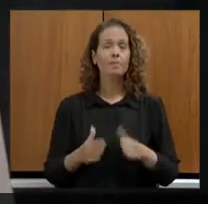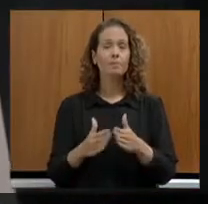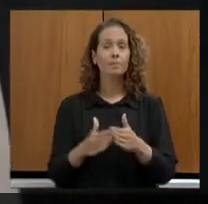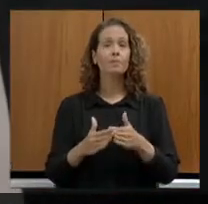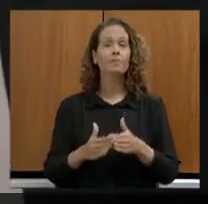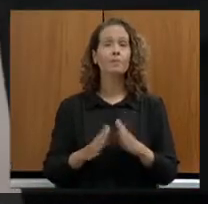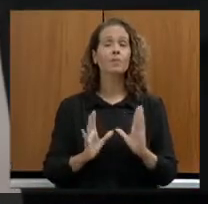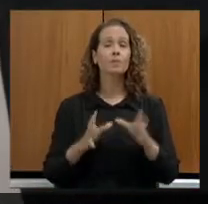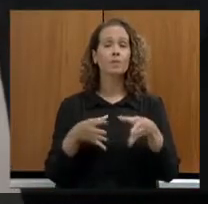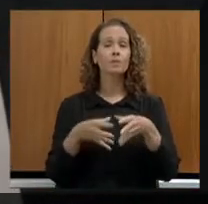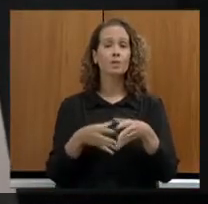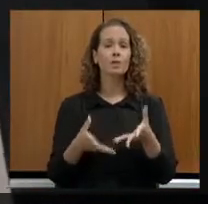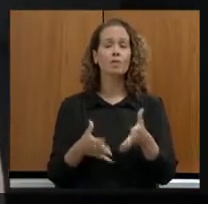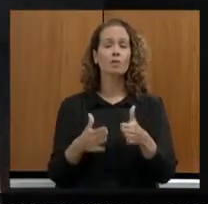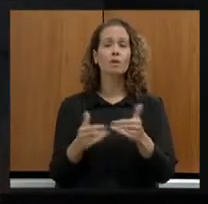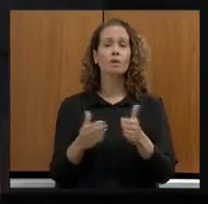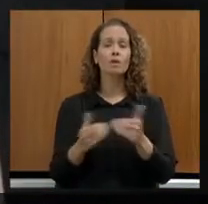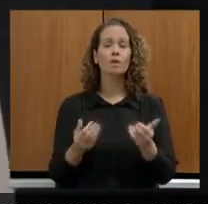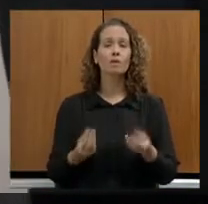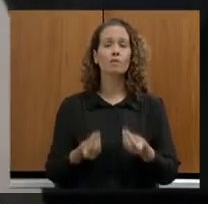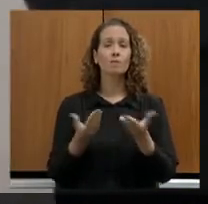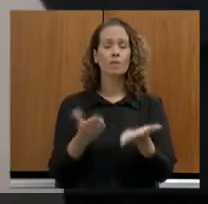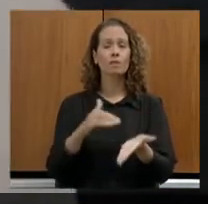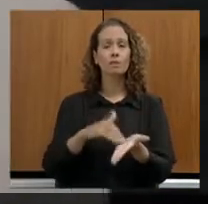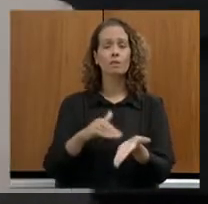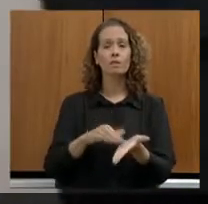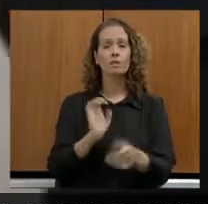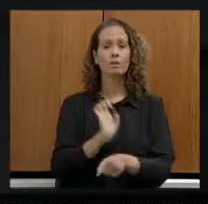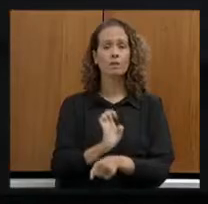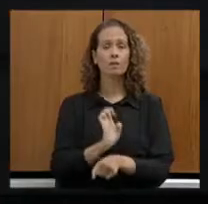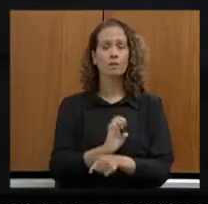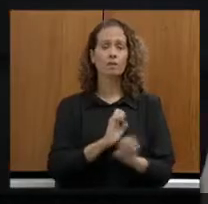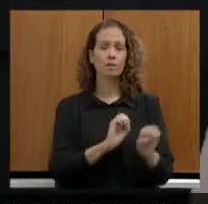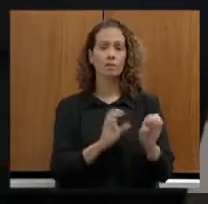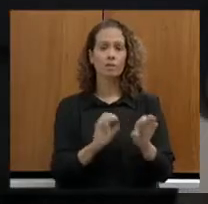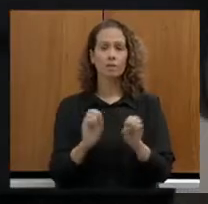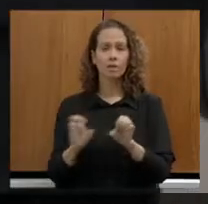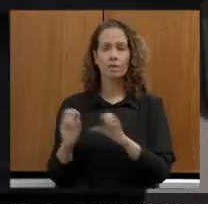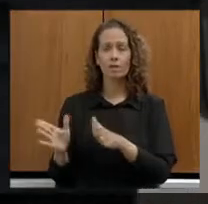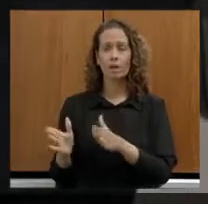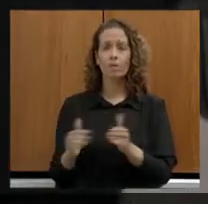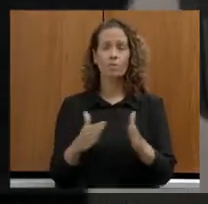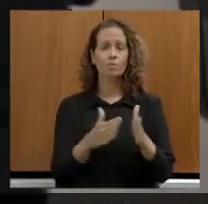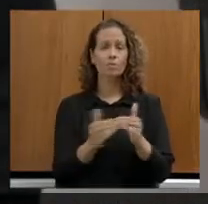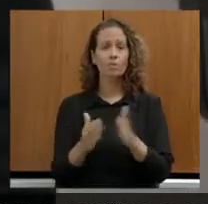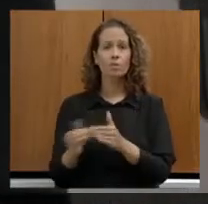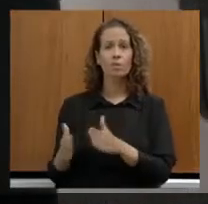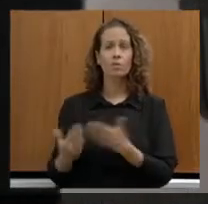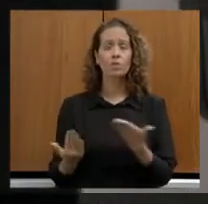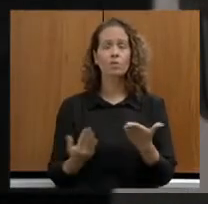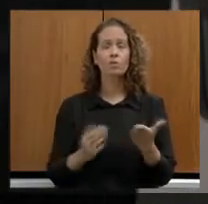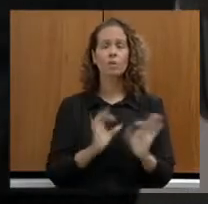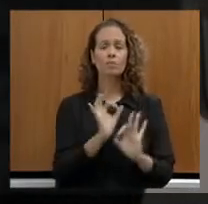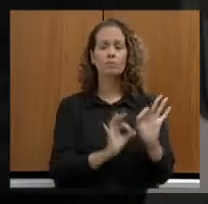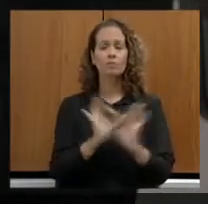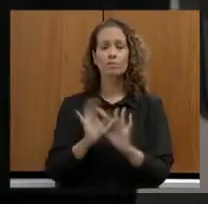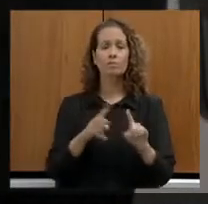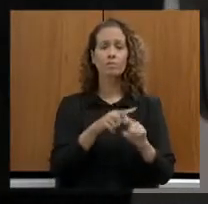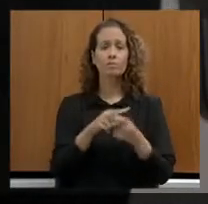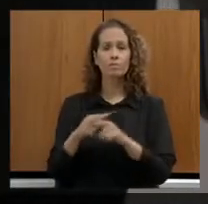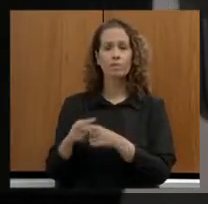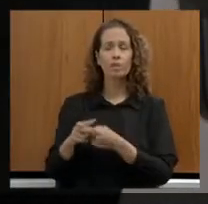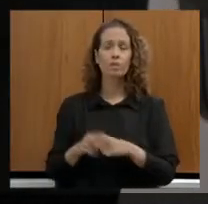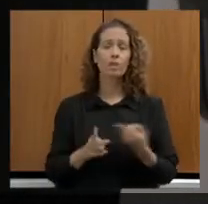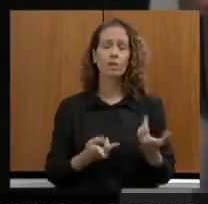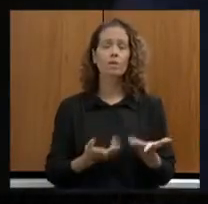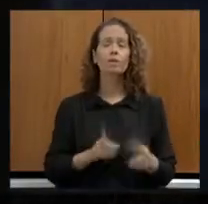requer que seja encaminhado à Secretaria de Estado da Educação de providências para manutenção em 2022